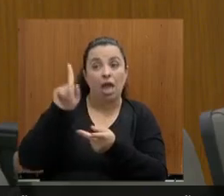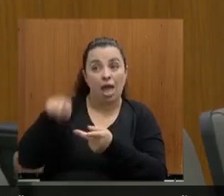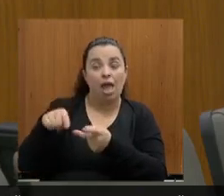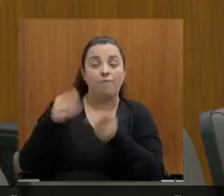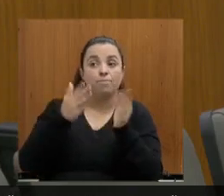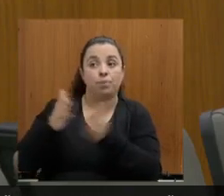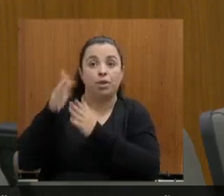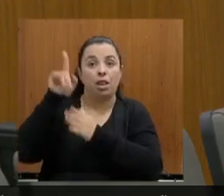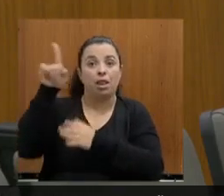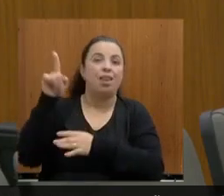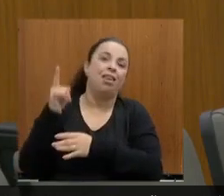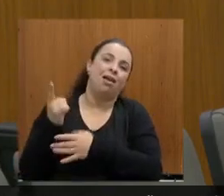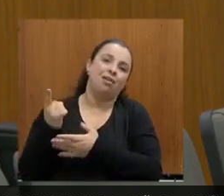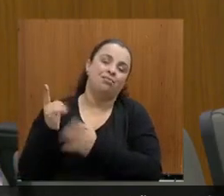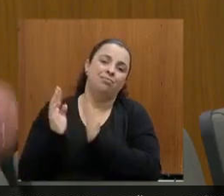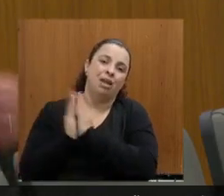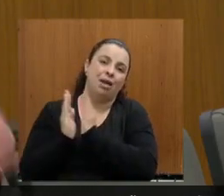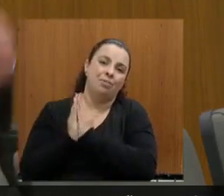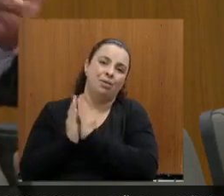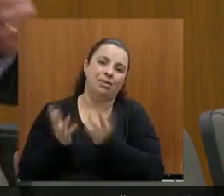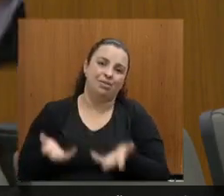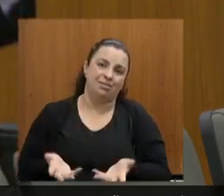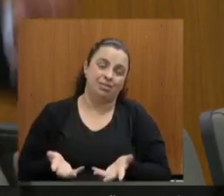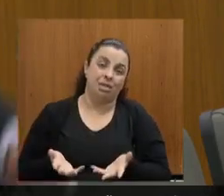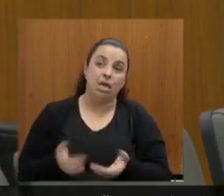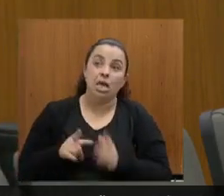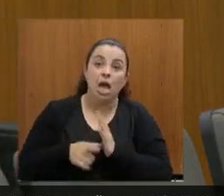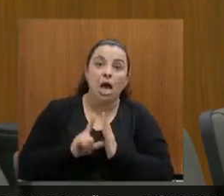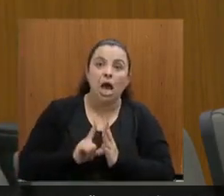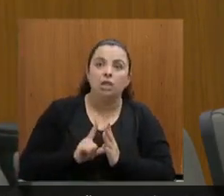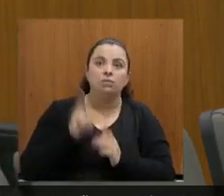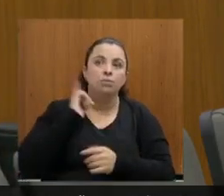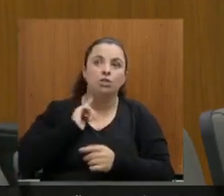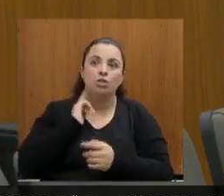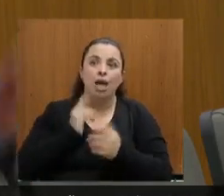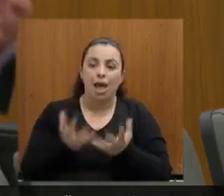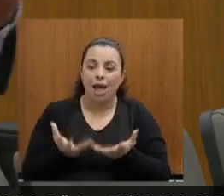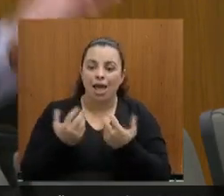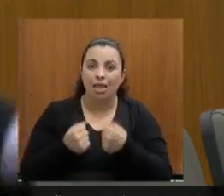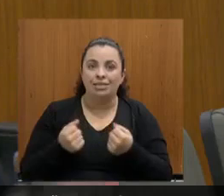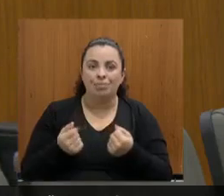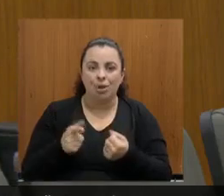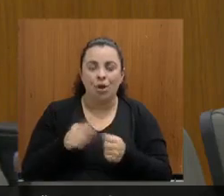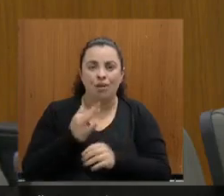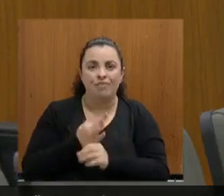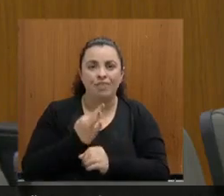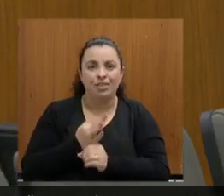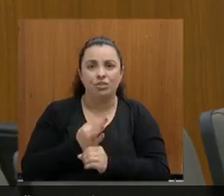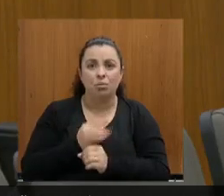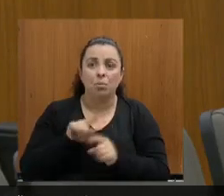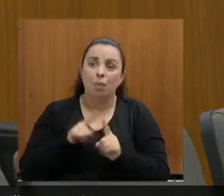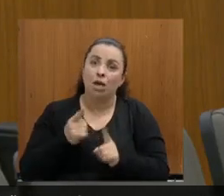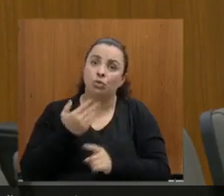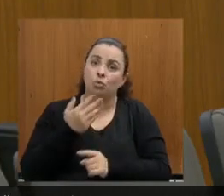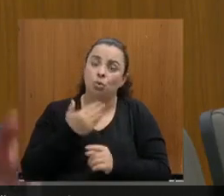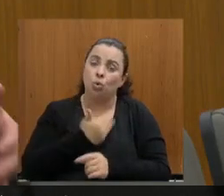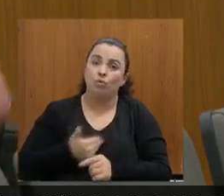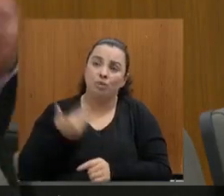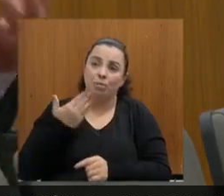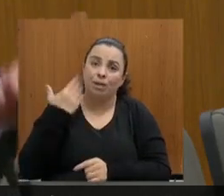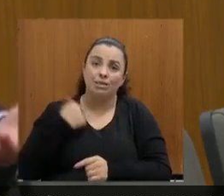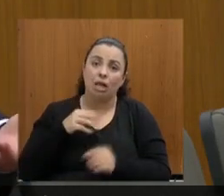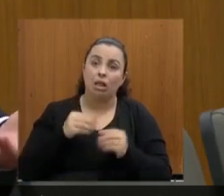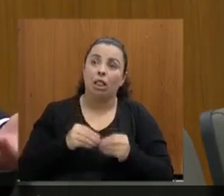tudo em Minas Gerais o partido do governo passado levou para Pernambuco Então você é um herói não é